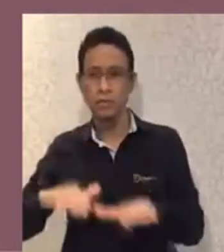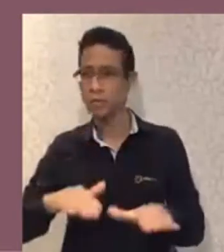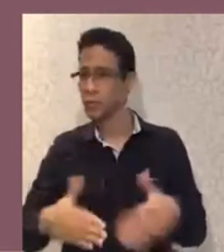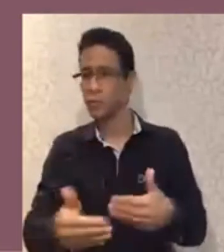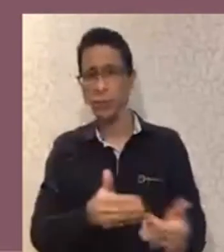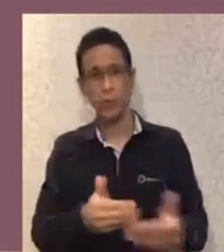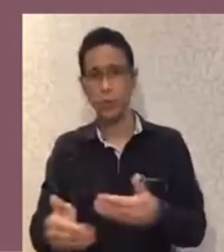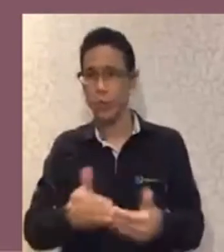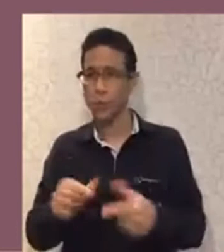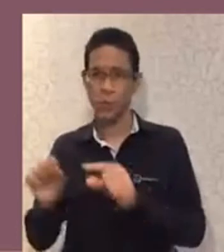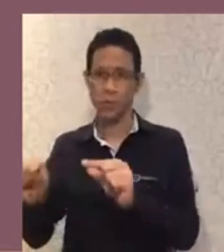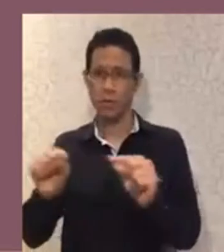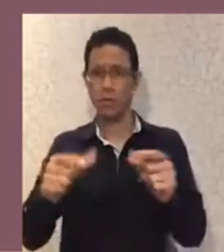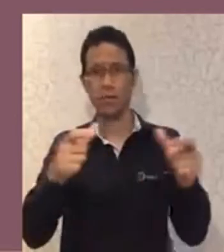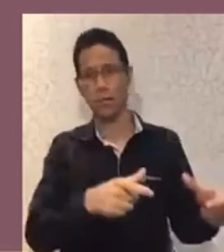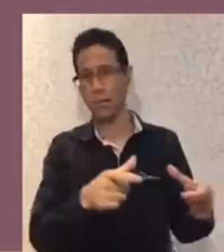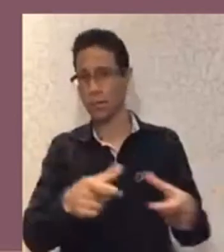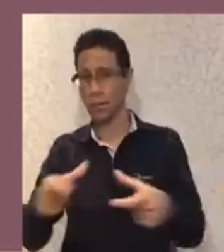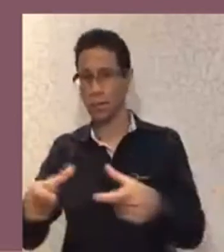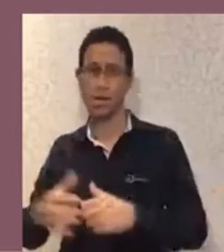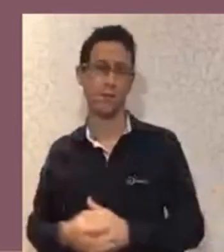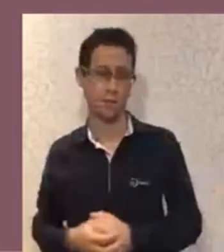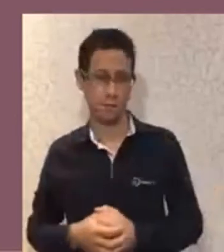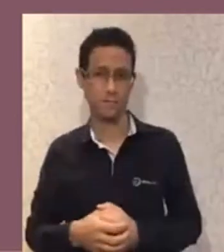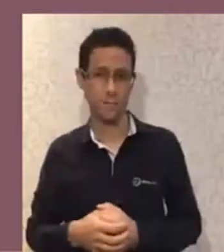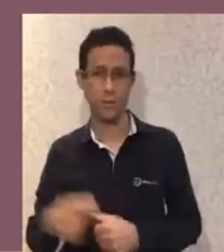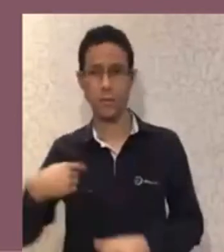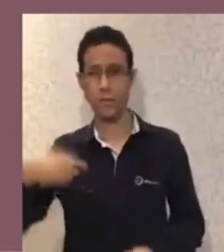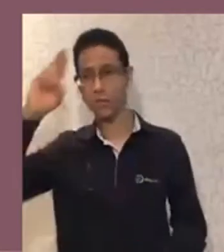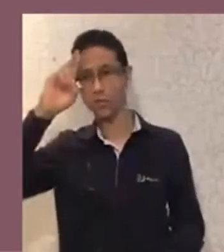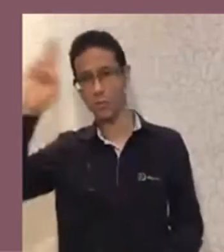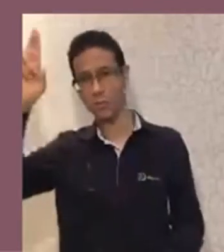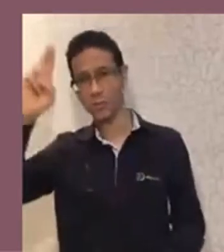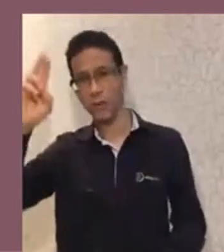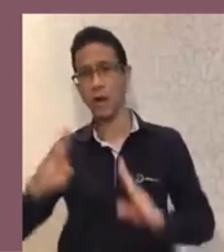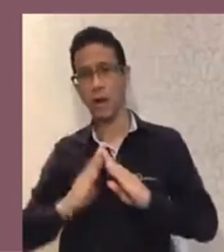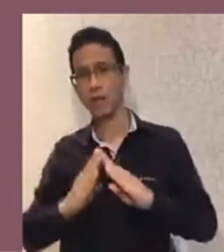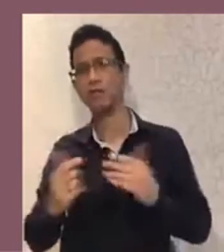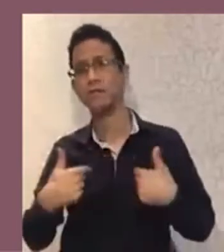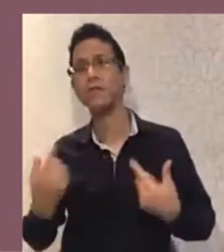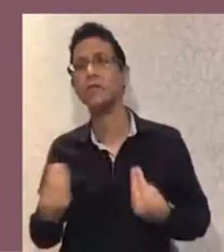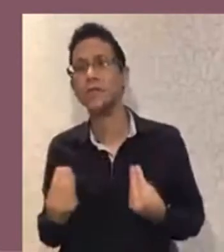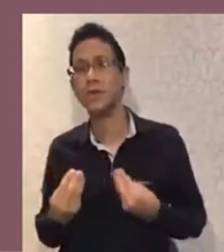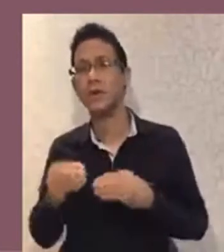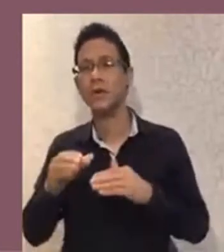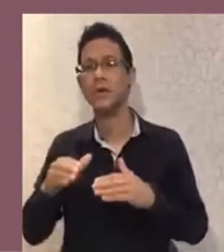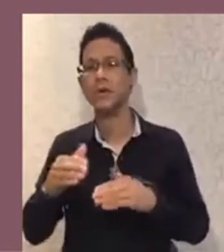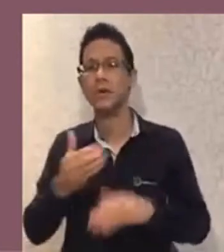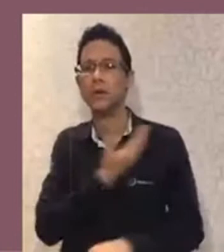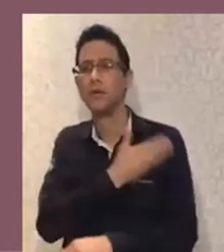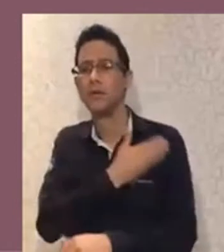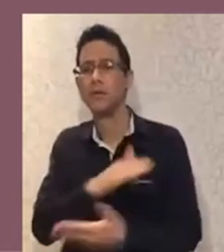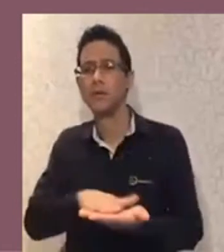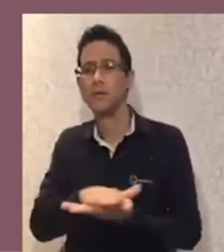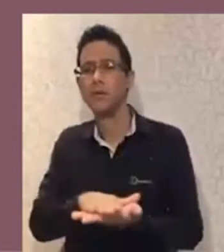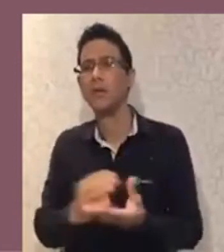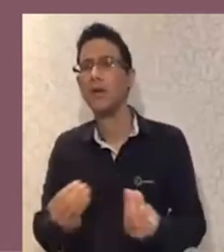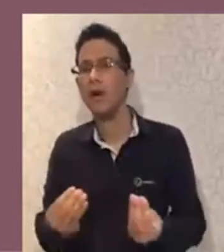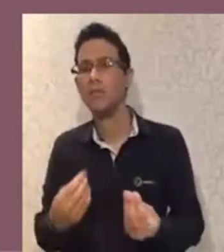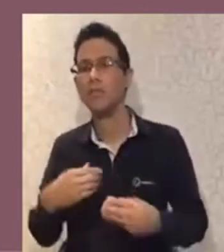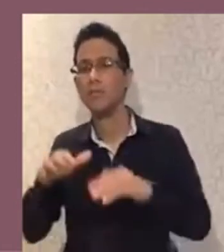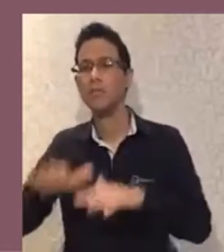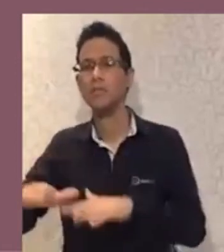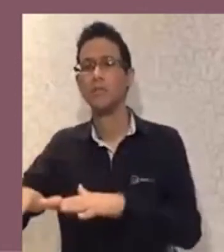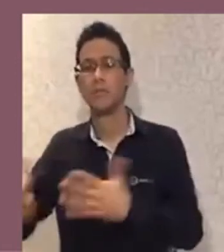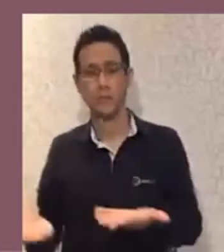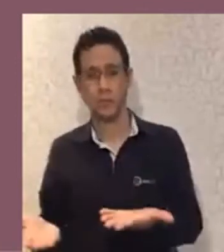na sociedade. Né? Tem gente que fala, eu sou dona de casa, qual é a minha luta antirracista? Bom, se você não está num lugar de poder, mas o teu